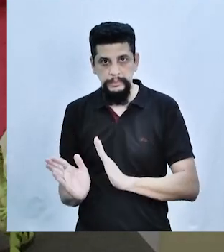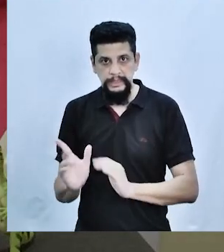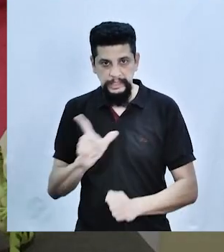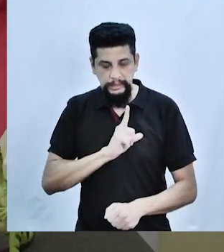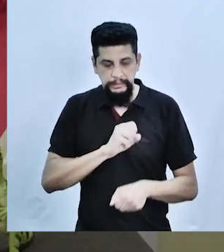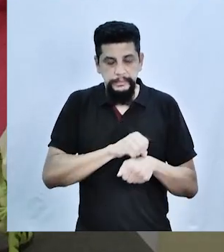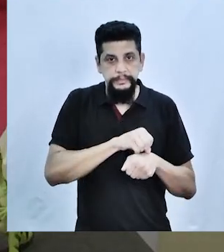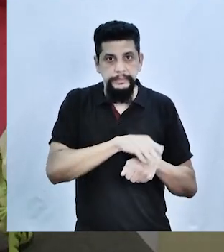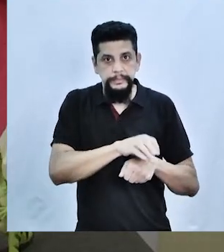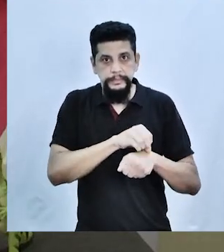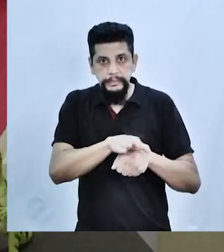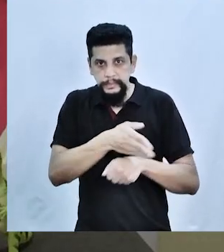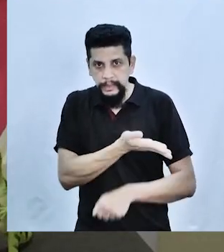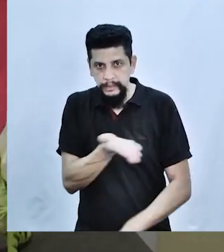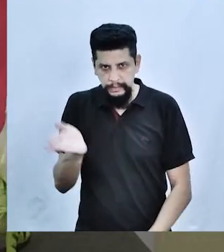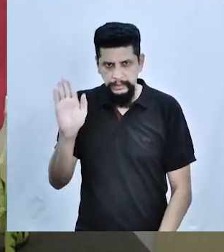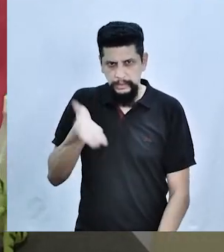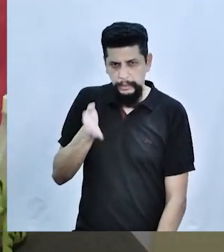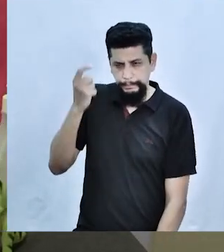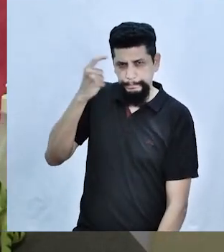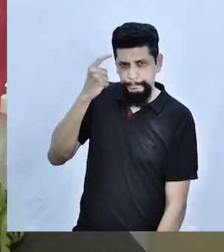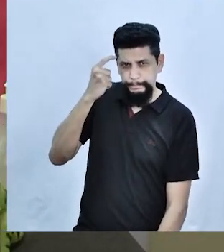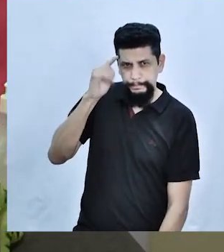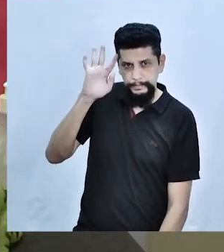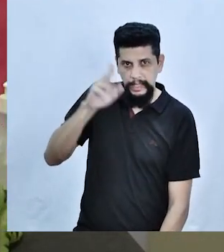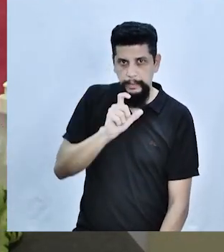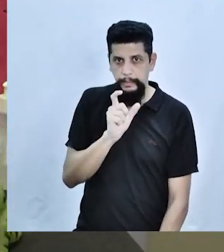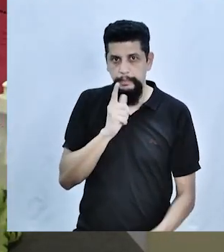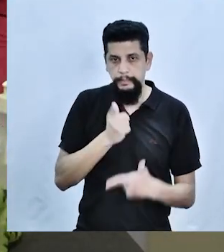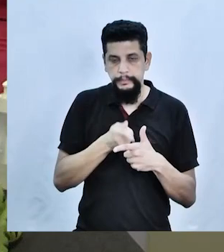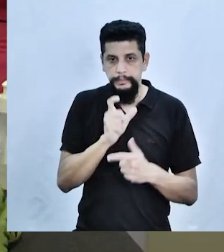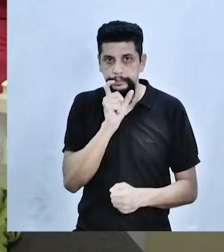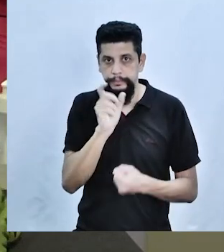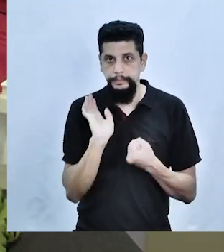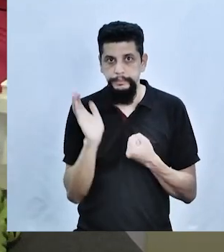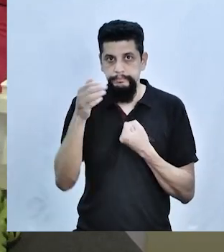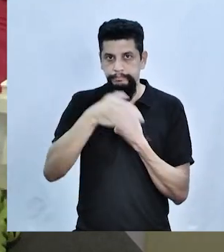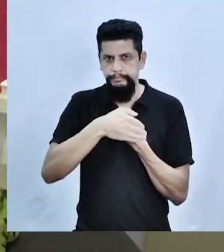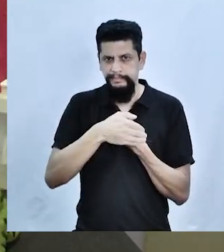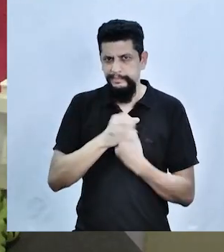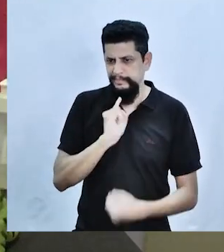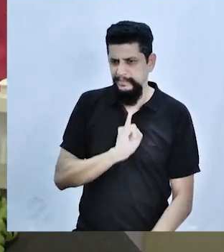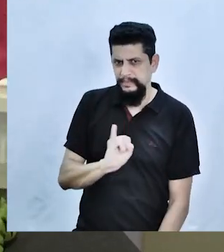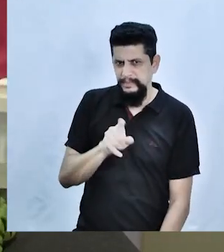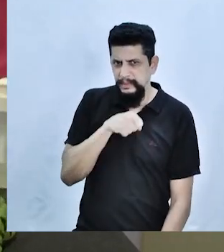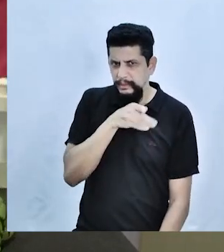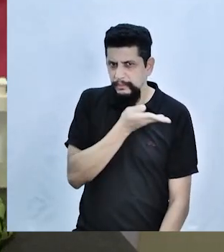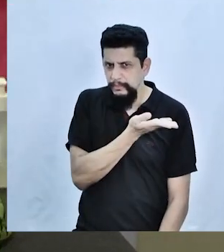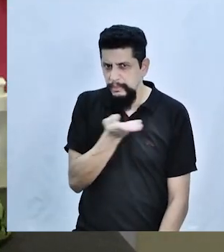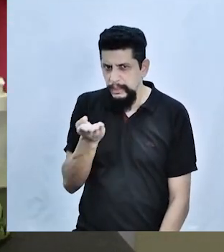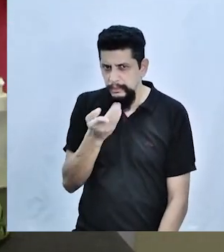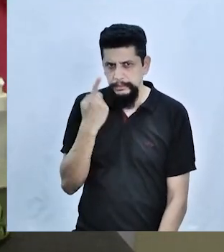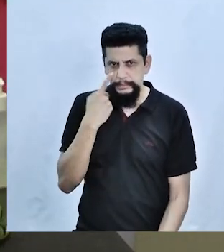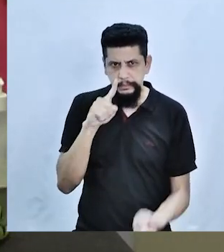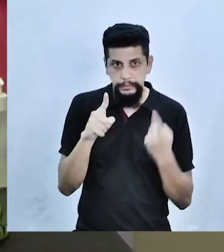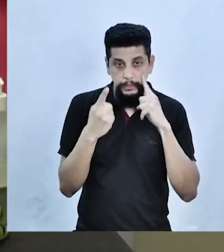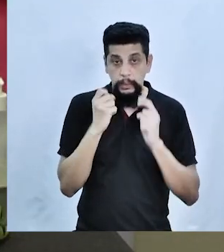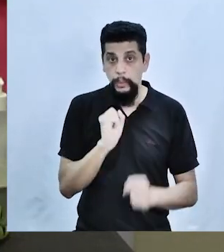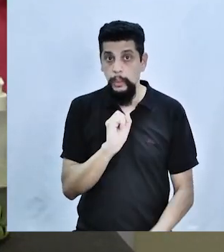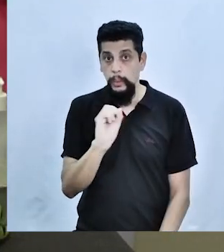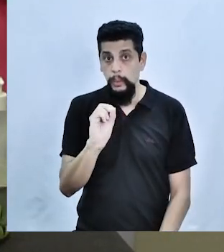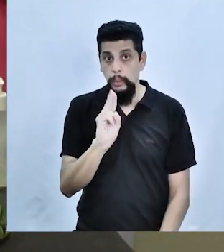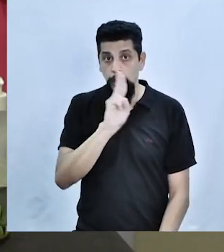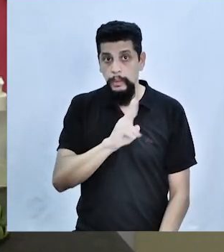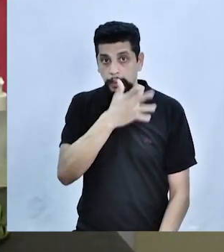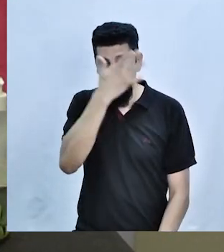nós vamos dar dicas, não vamos? Vamos dar dicas e você já vai pensando aí, porque essa é a palavra secreta. Isso. Será que vai ser você que vai